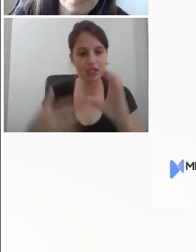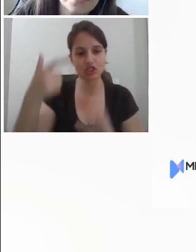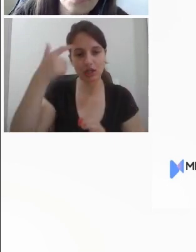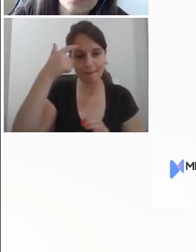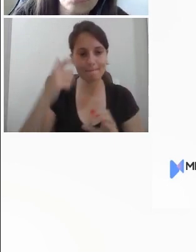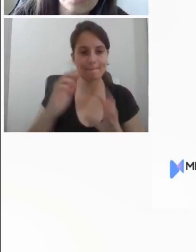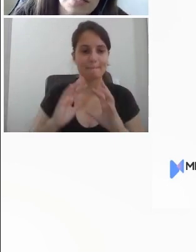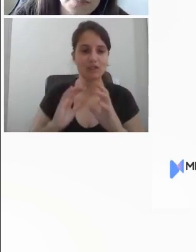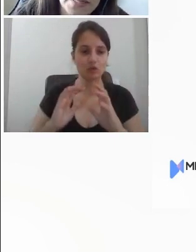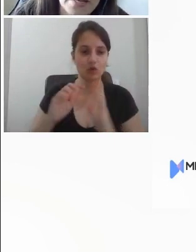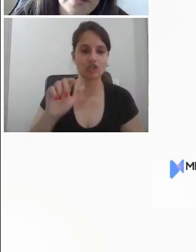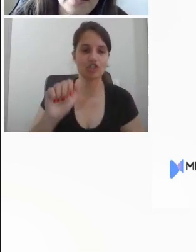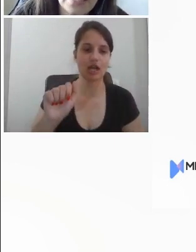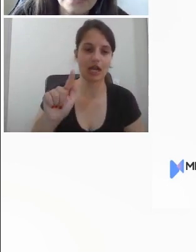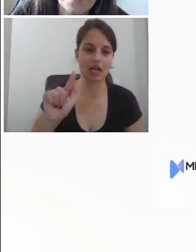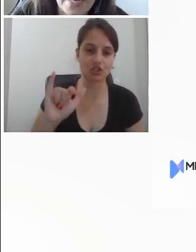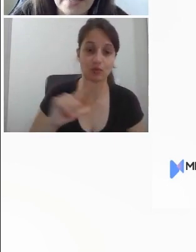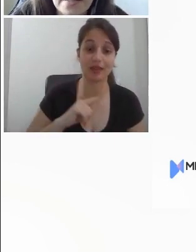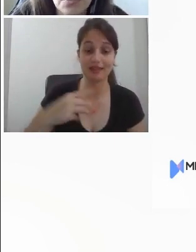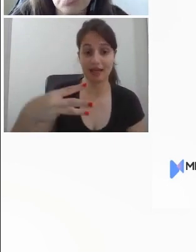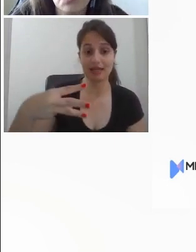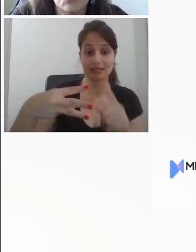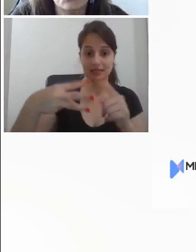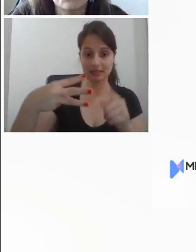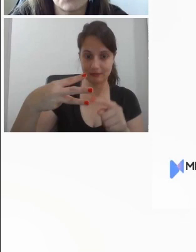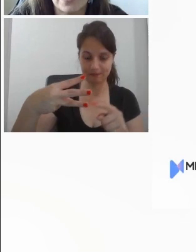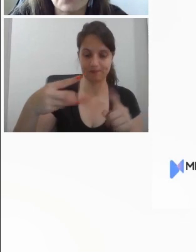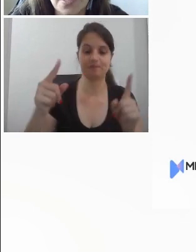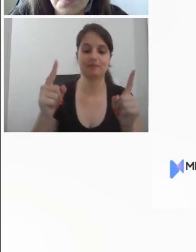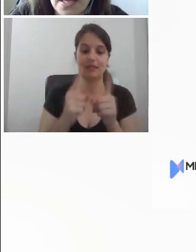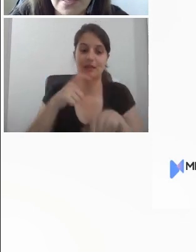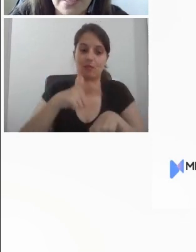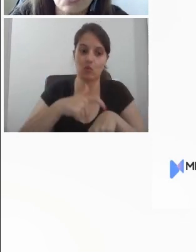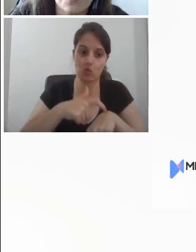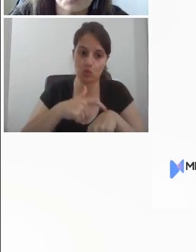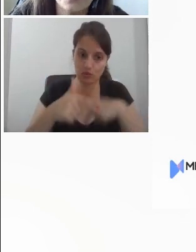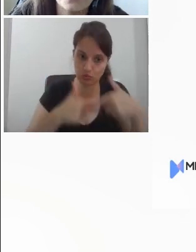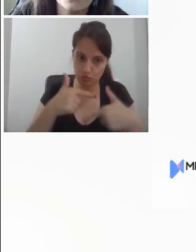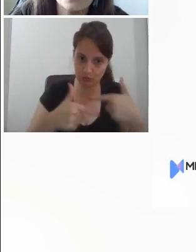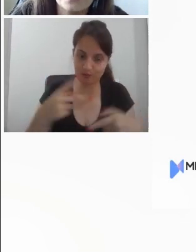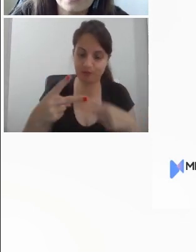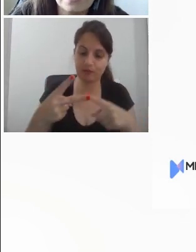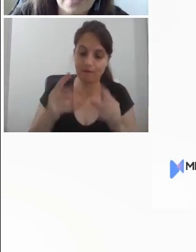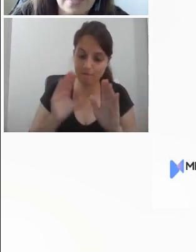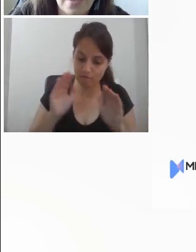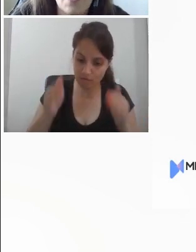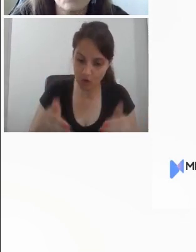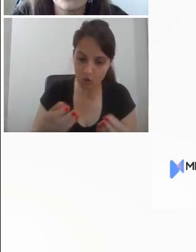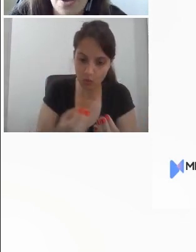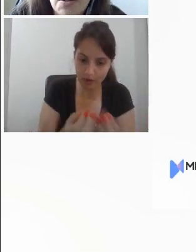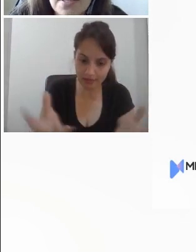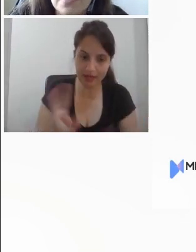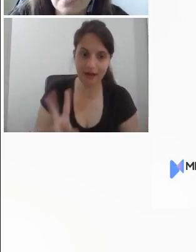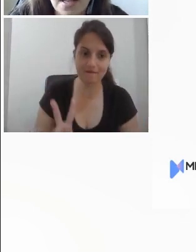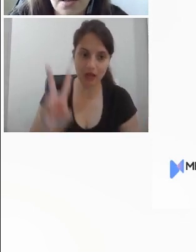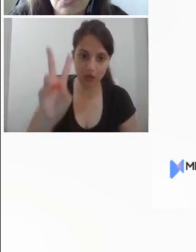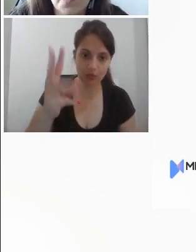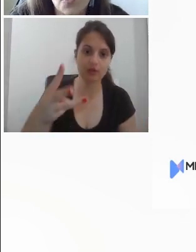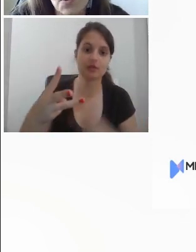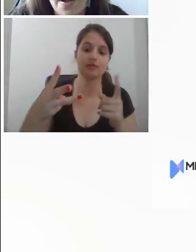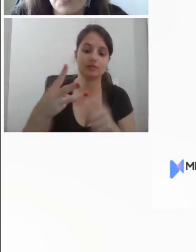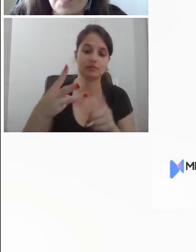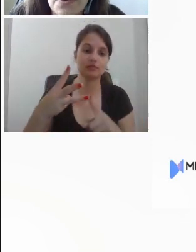poderia dizer que são esses os três pilares trabalhar em ciclos curtos focados sempre na entrega de valor e eh ao final desses